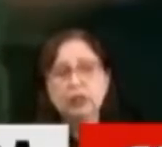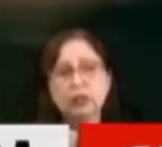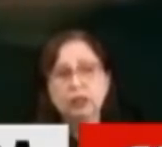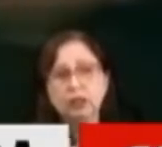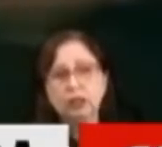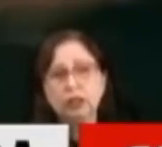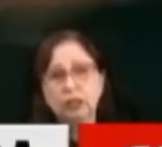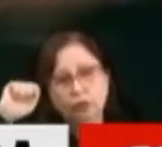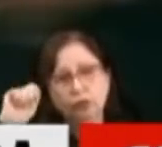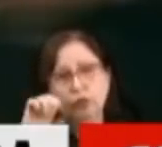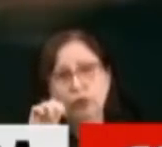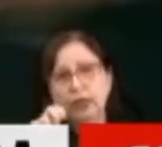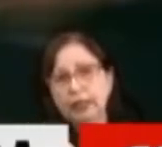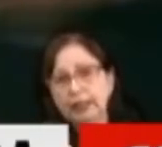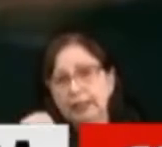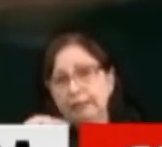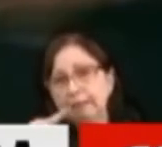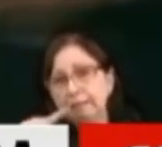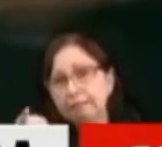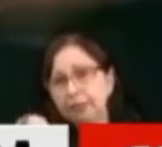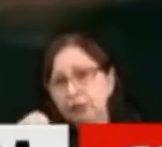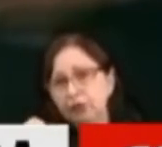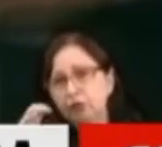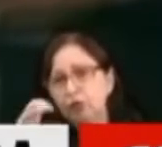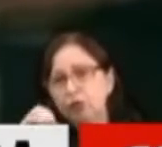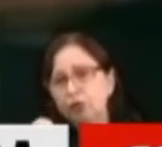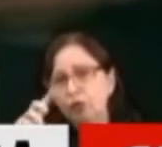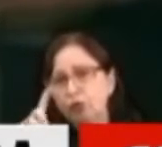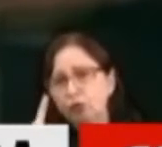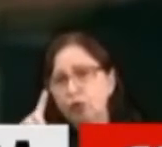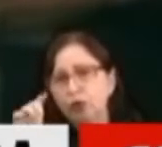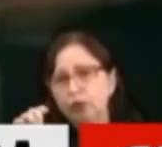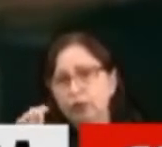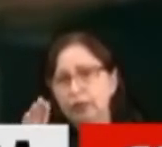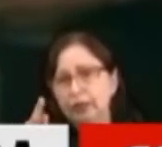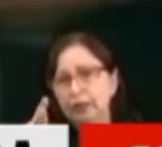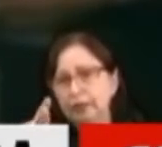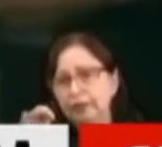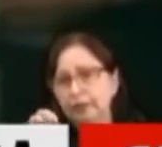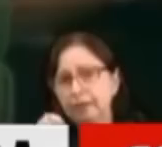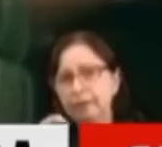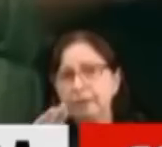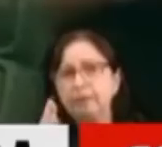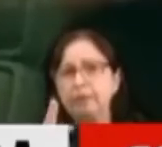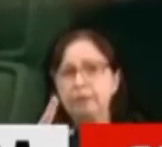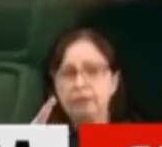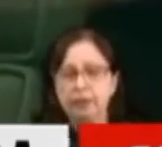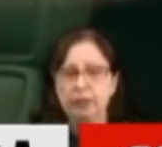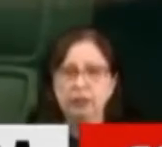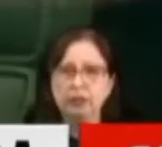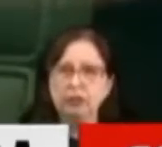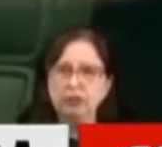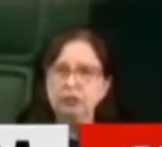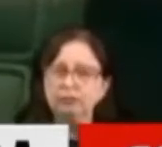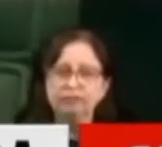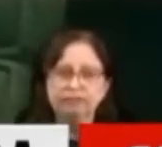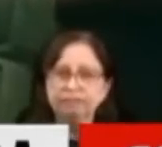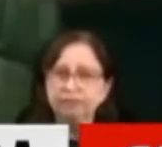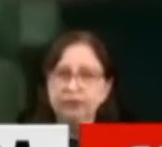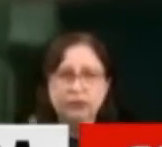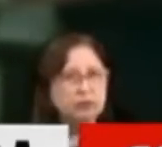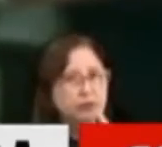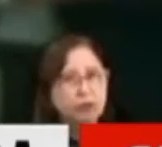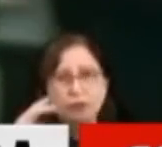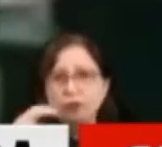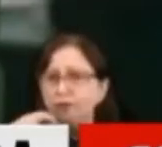Emídio Odebrecht são páginas quem envergonham a justiça são partes que envergonham a justiça o